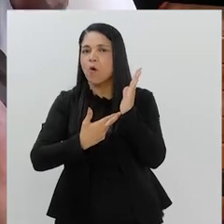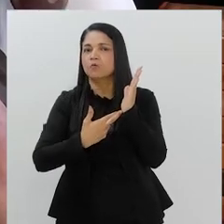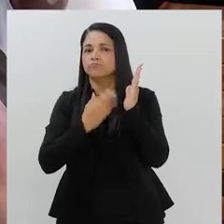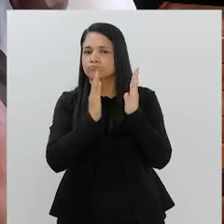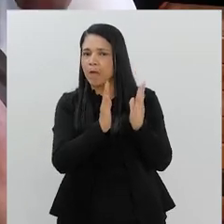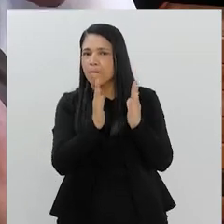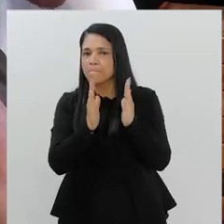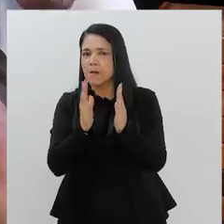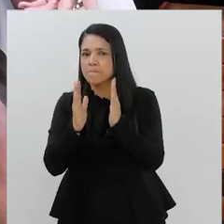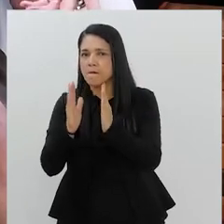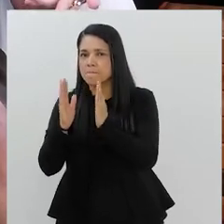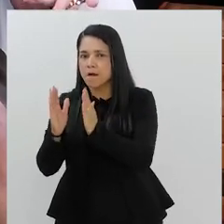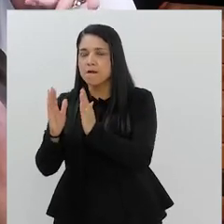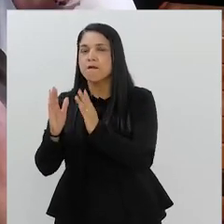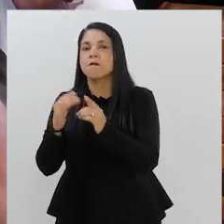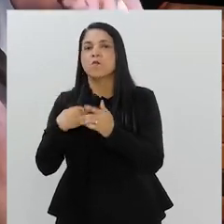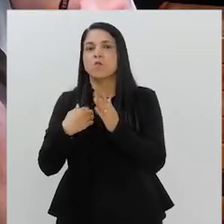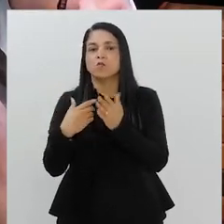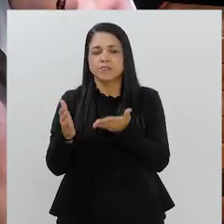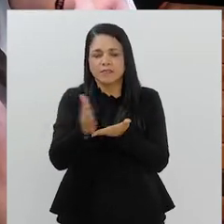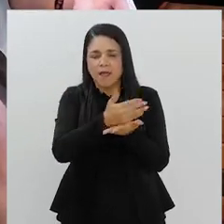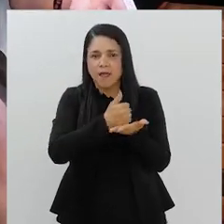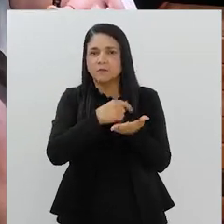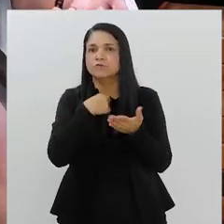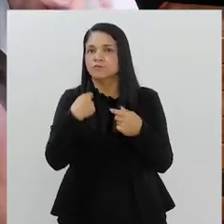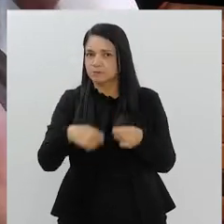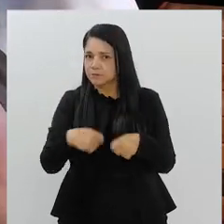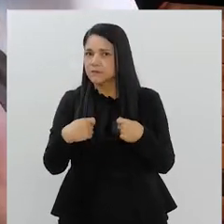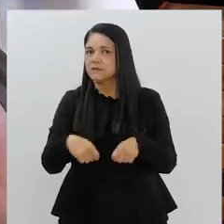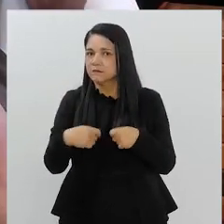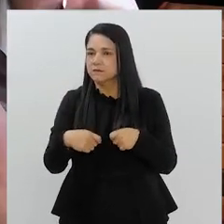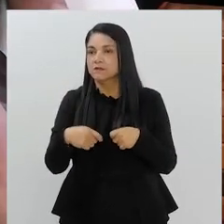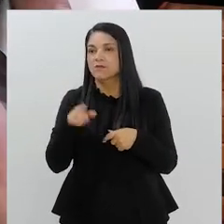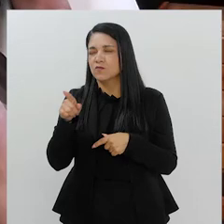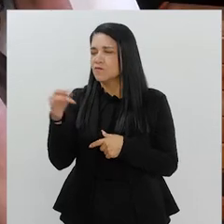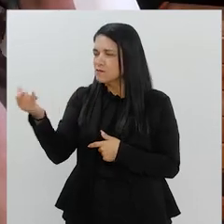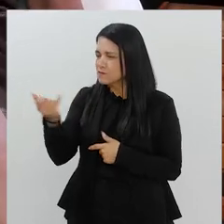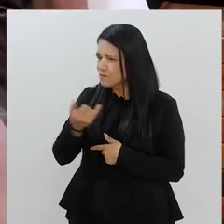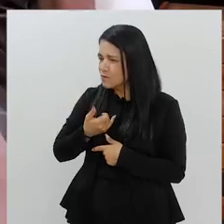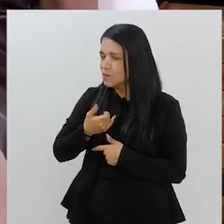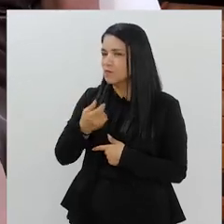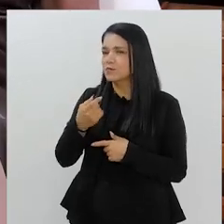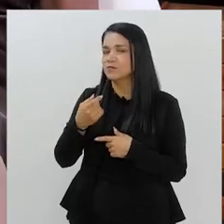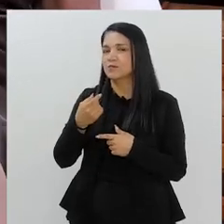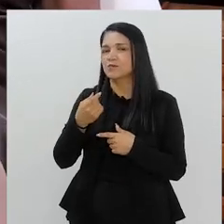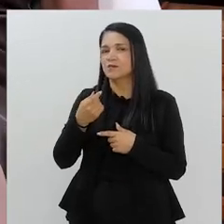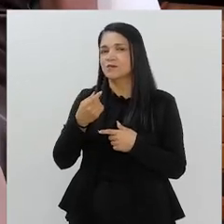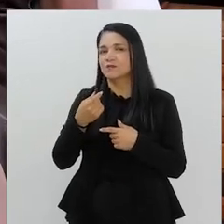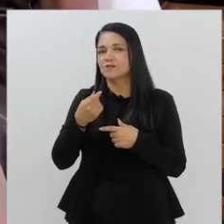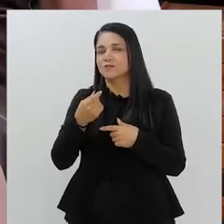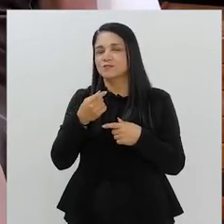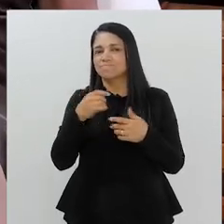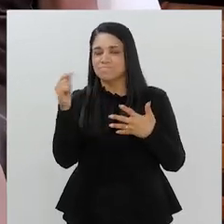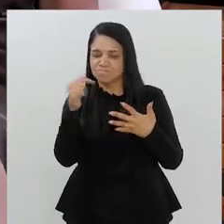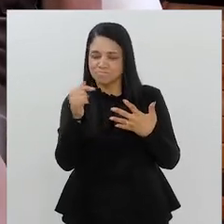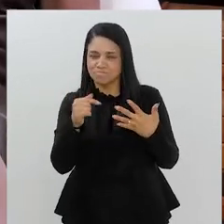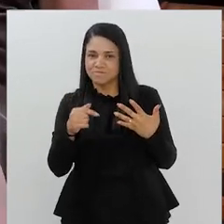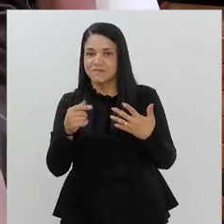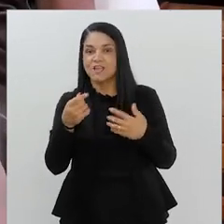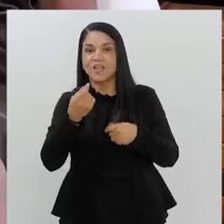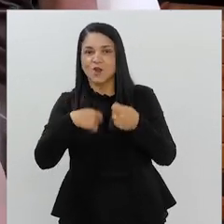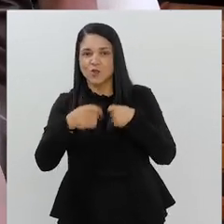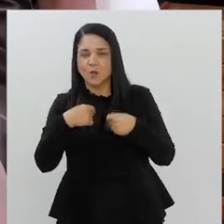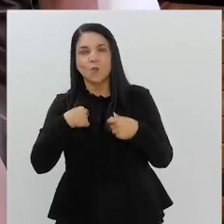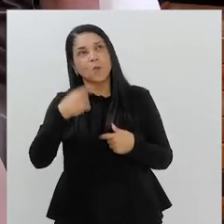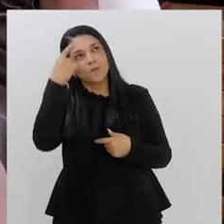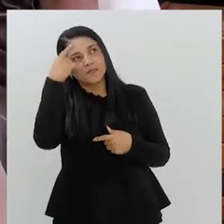eh periódicos né com dados e foi ão logo entrar quando você falou nos agentes econômicos eu pensei logo na